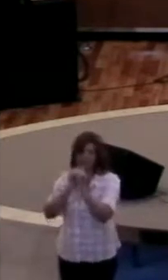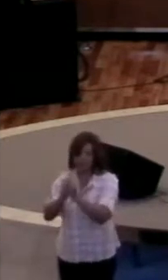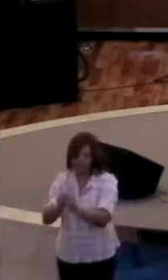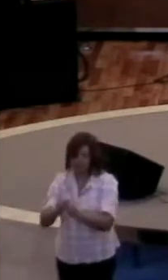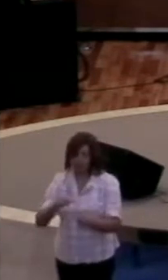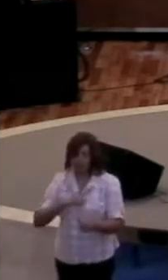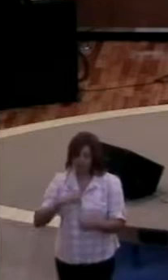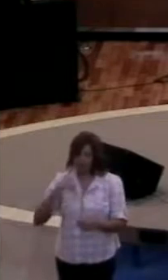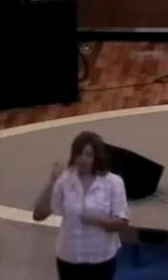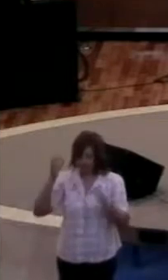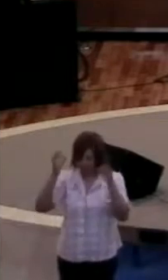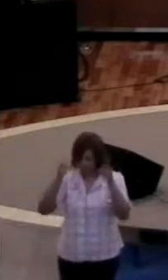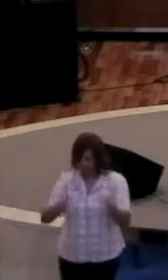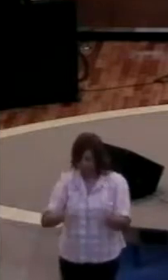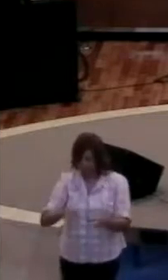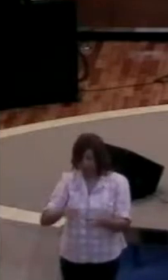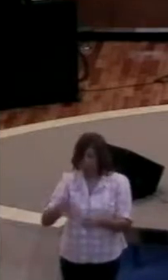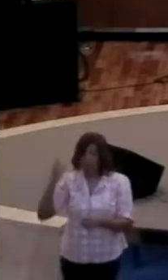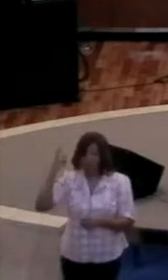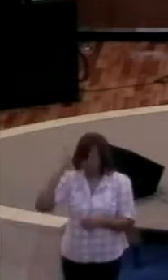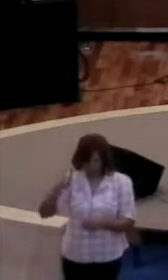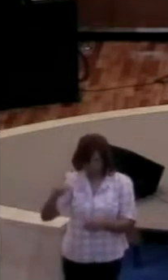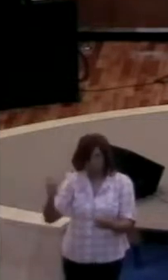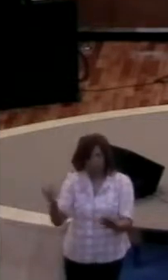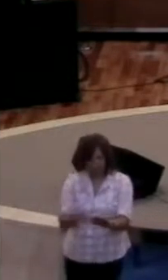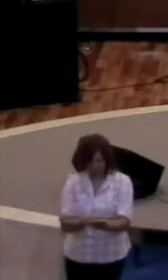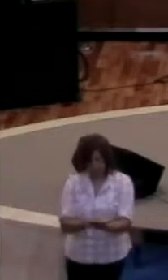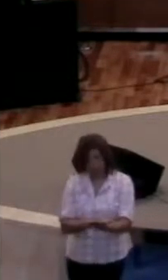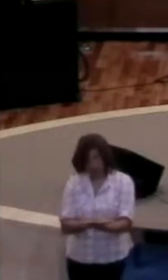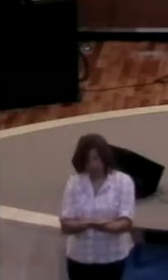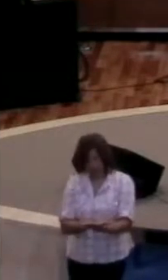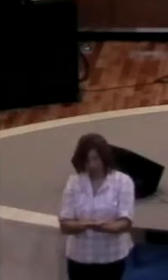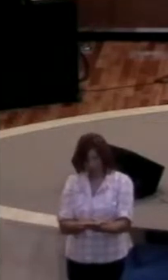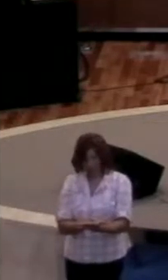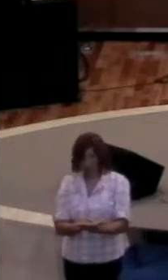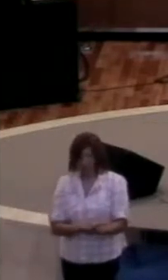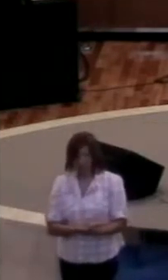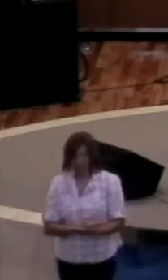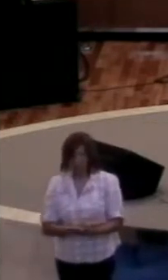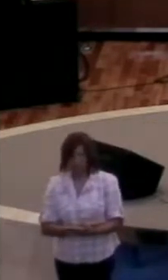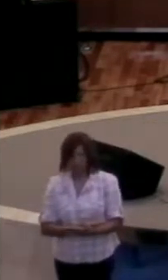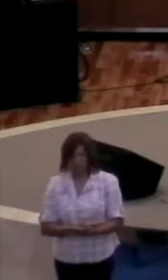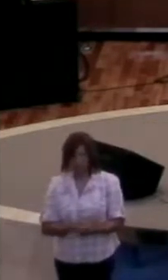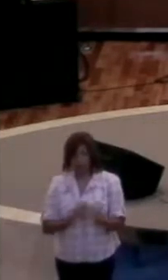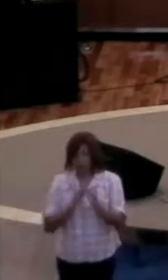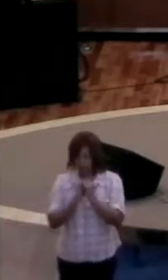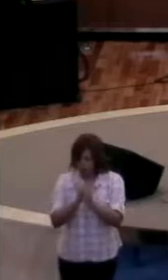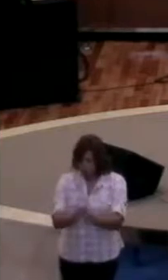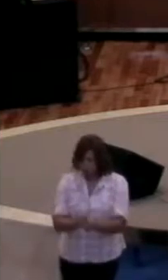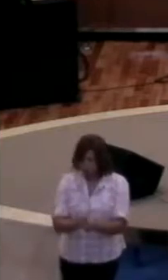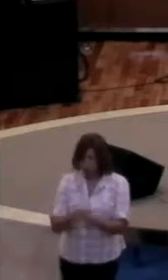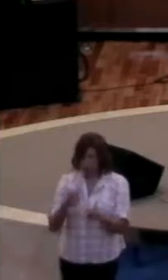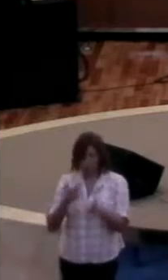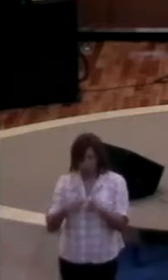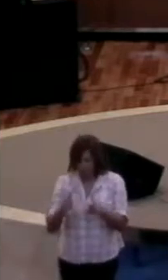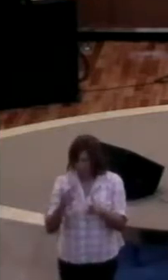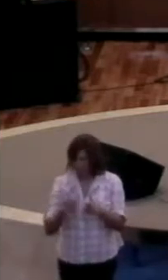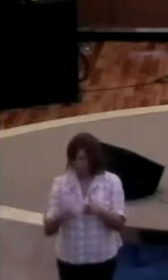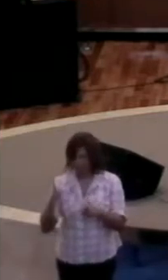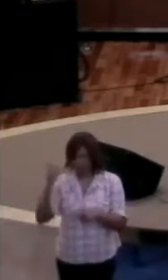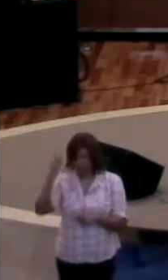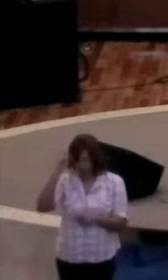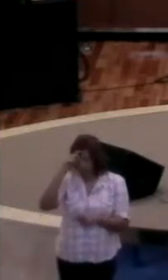virá. Pode até demorar um pouco, mas diz a Bíblia que em meio à tribulação, em meio